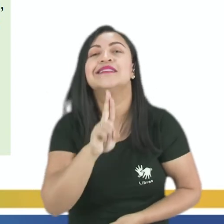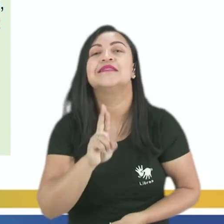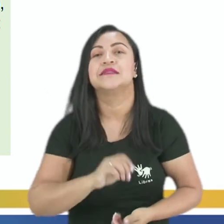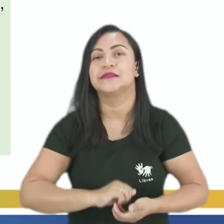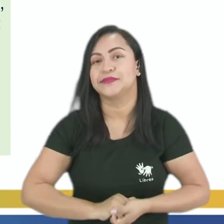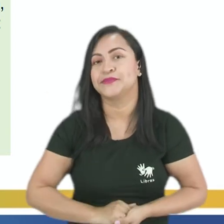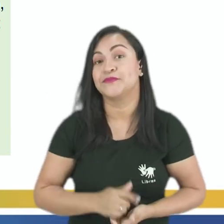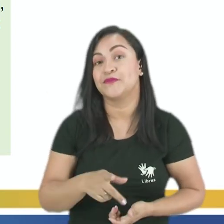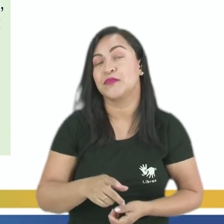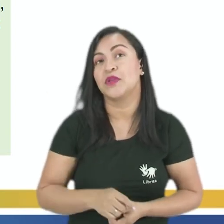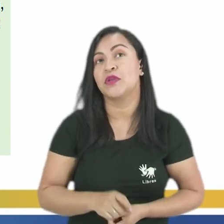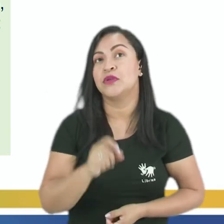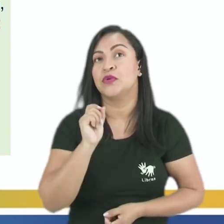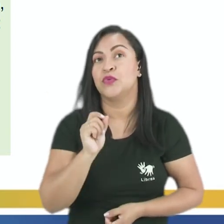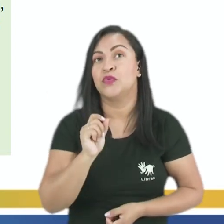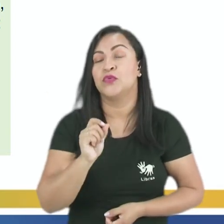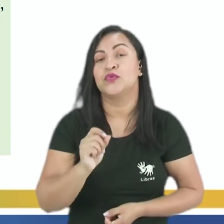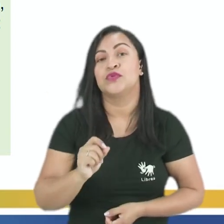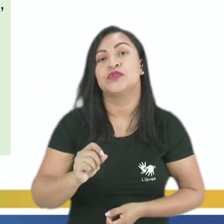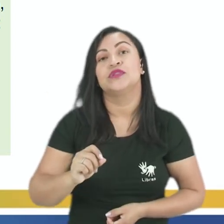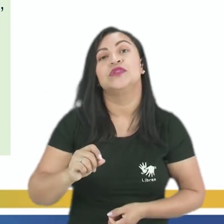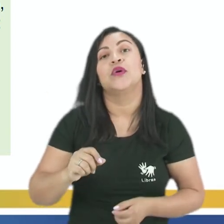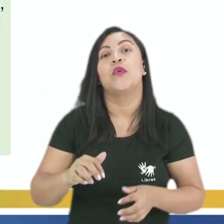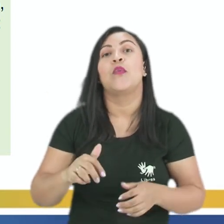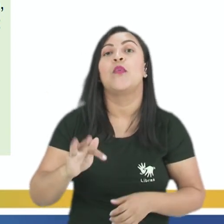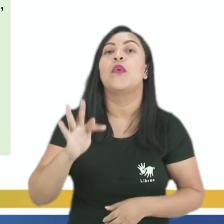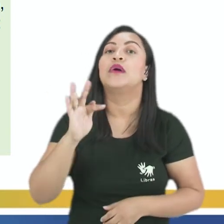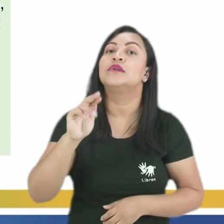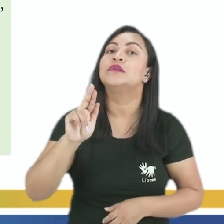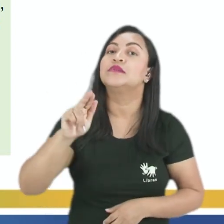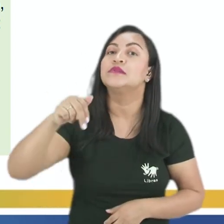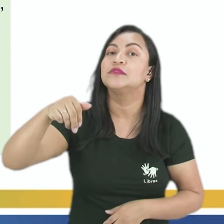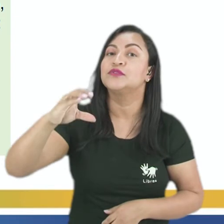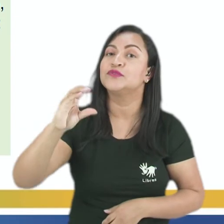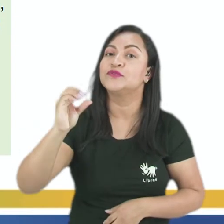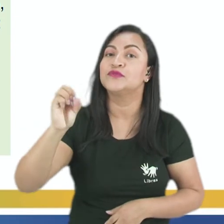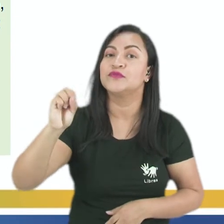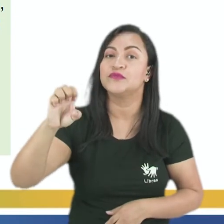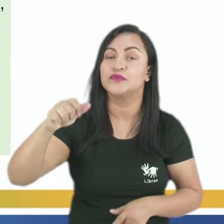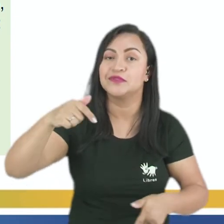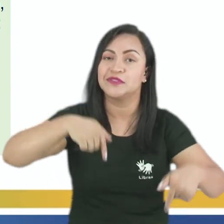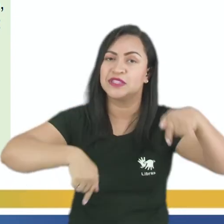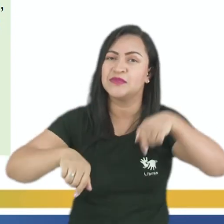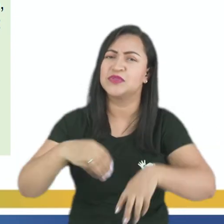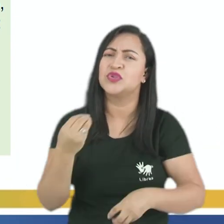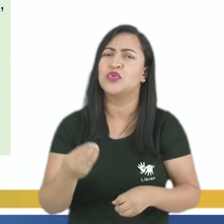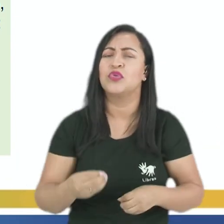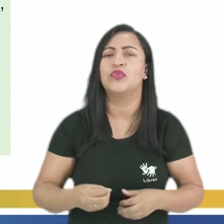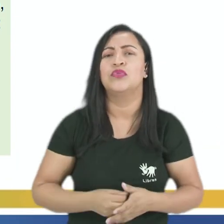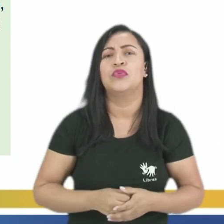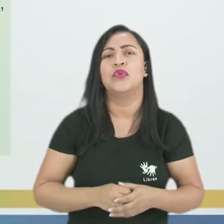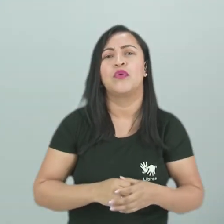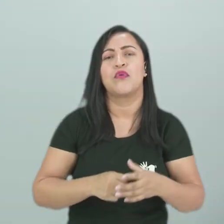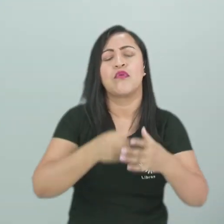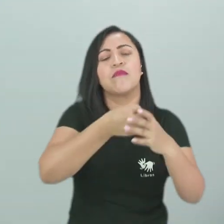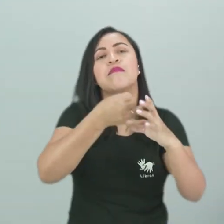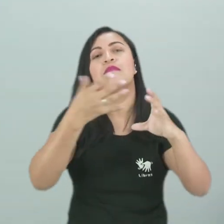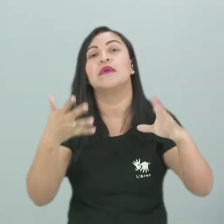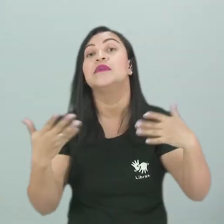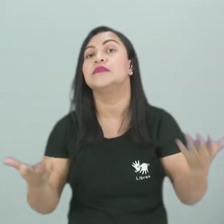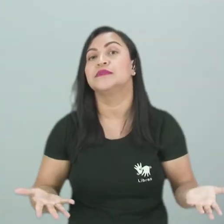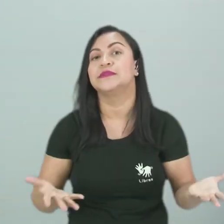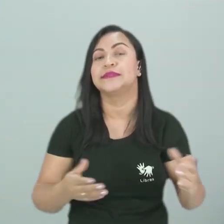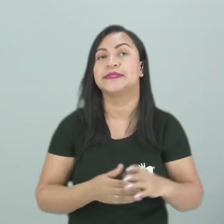questão. O que são funções químicas e como podemos classificá-las? Então, nós vimos que as funções químicas